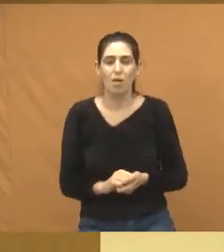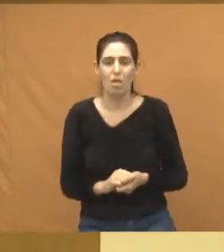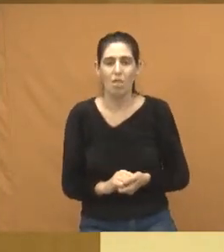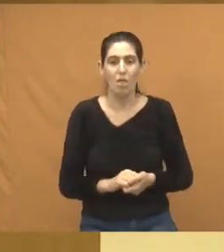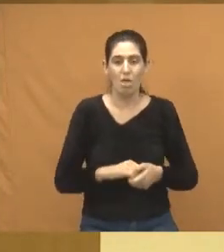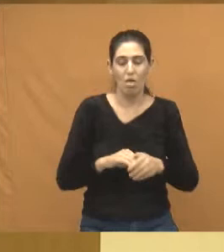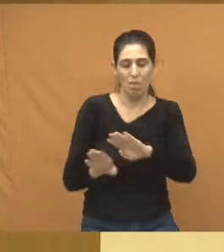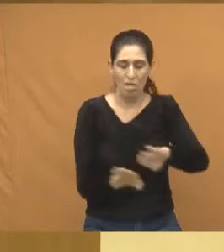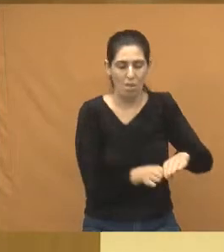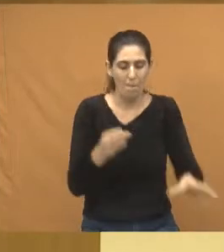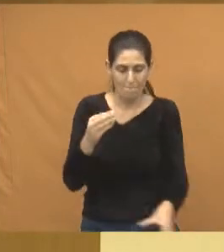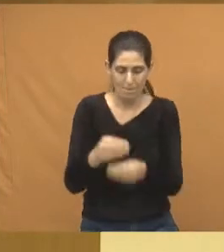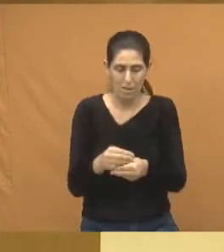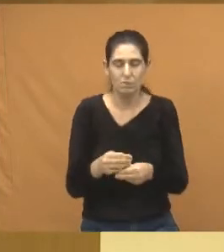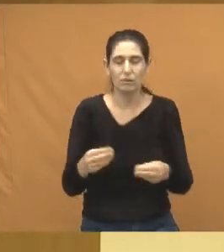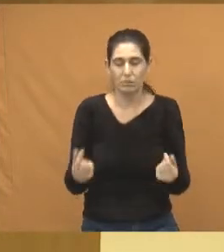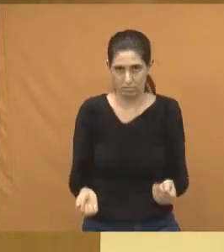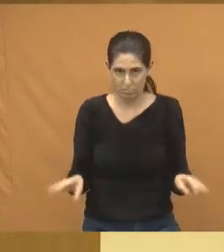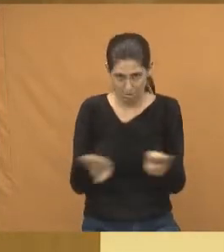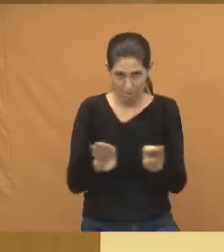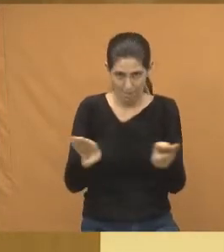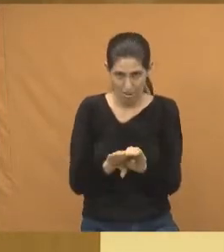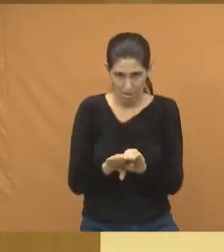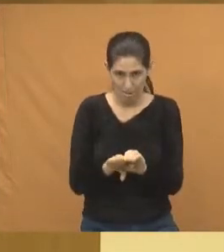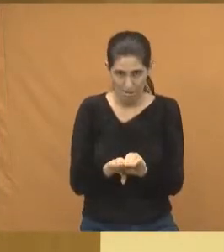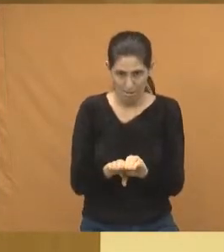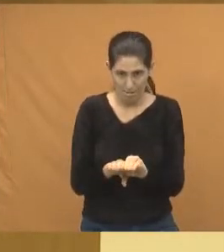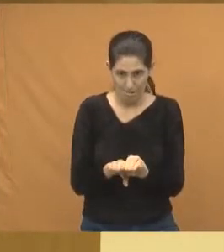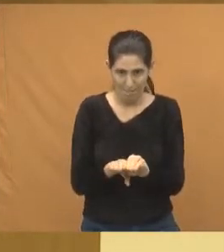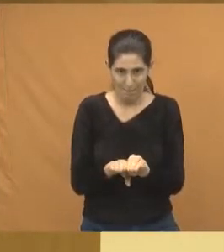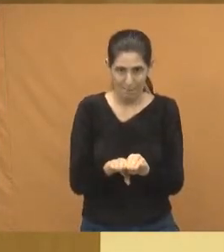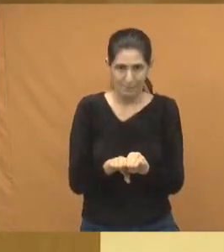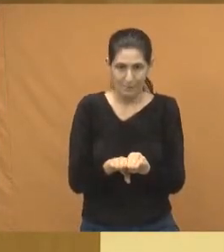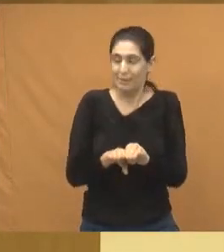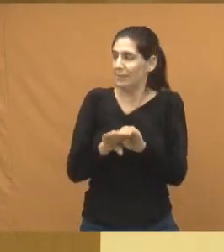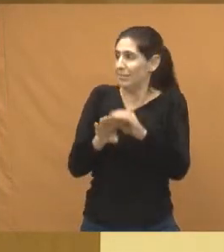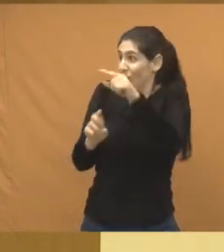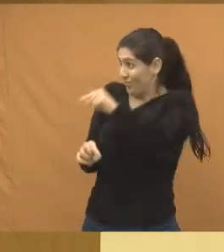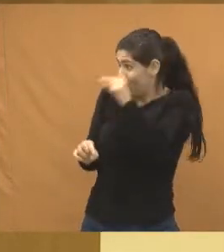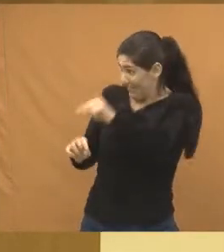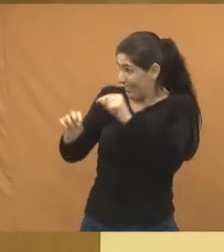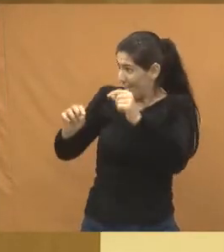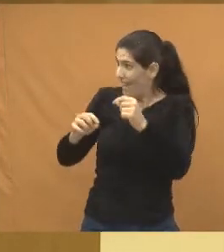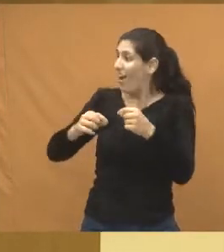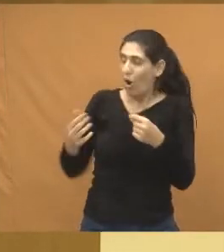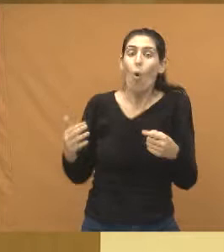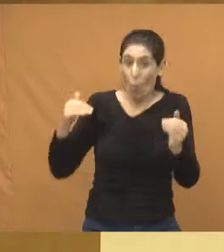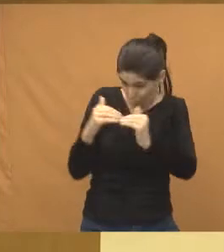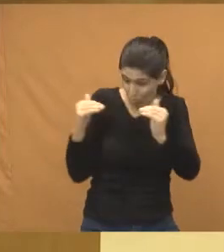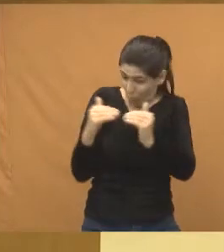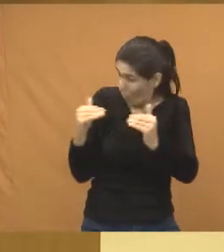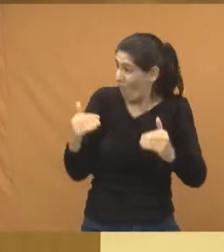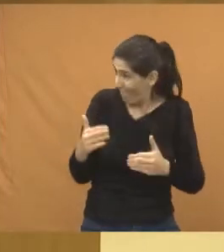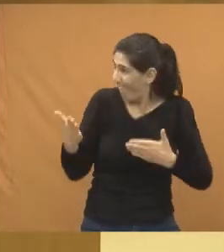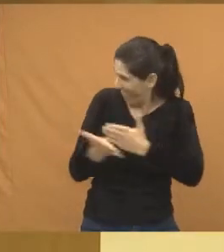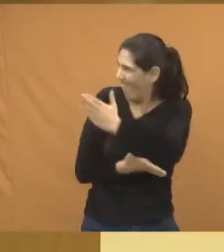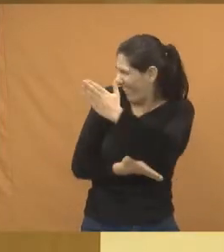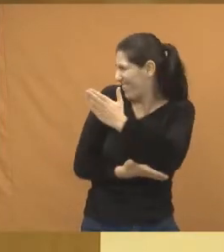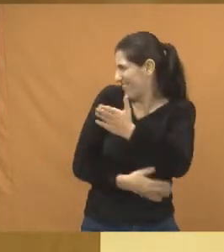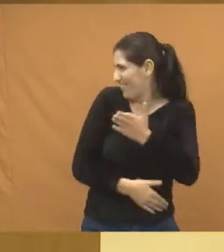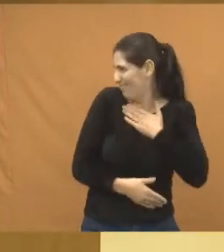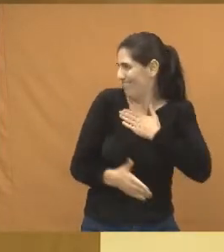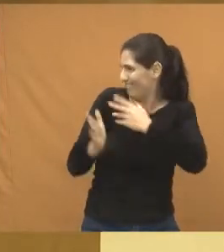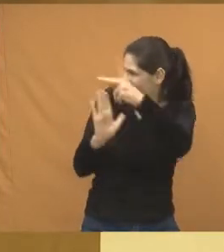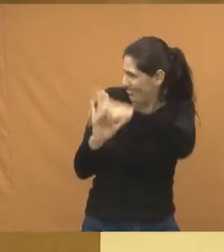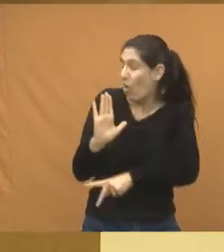uma emenda também, vereador Valmir. Eu fiz uma emenda, Vossa Excelência que já se disponibilizou aí, favorável ao nosso projeto. Espero que outros